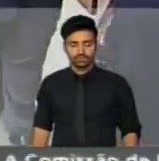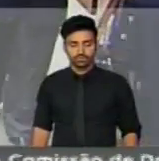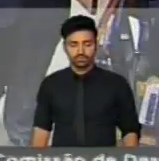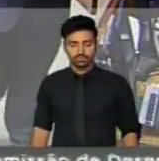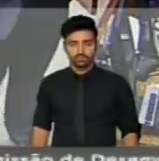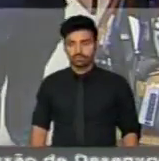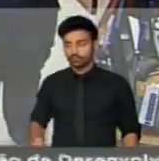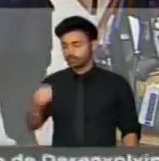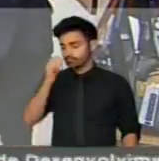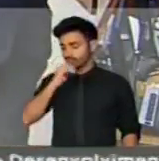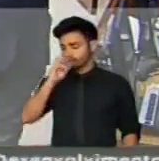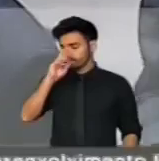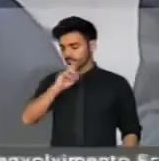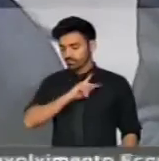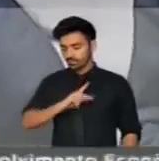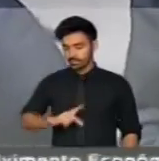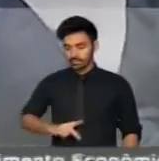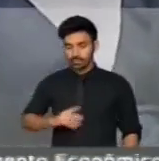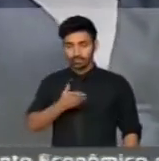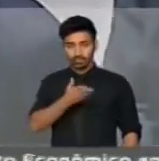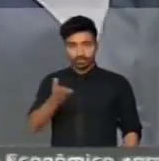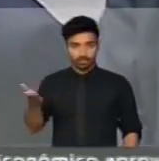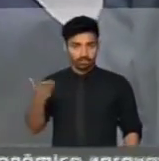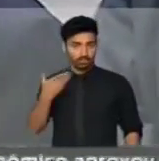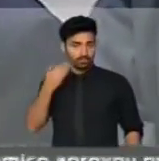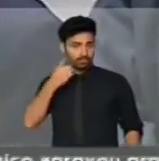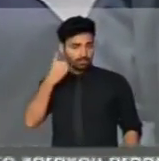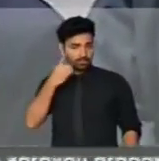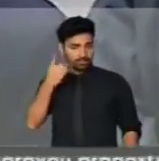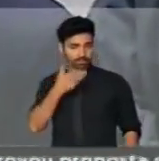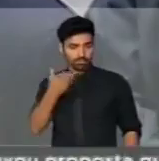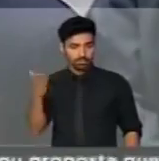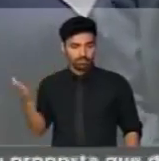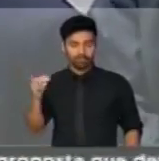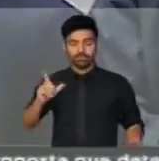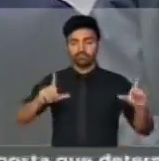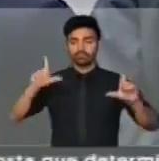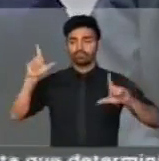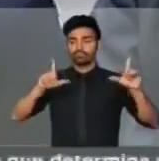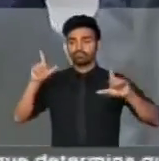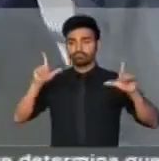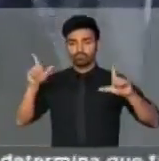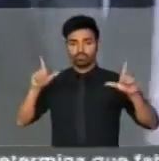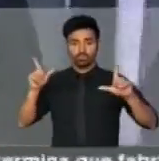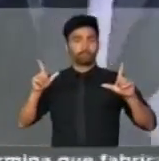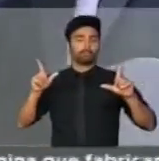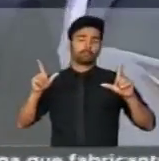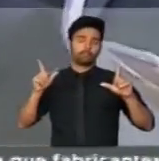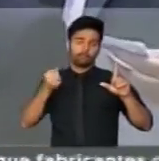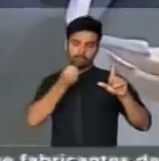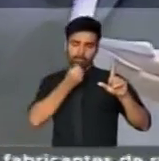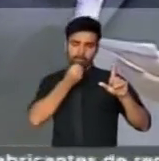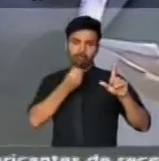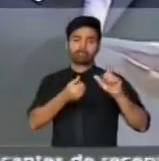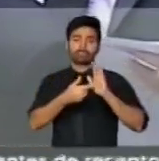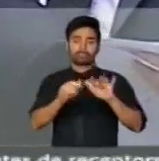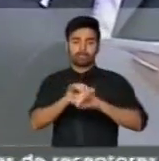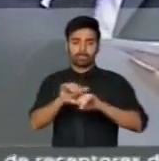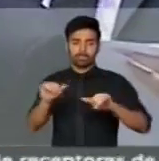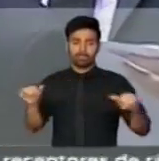Senhor presidente, colegas deputados, a mídia noticia mais uma vez a extinção do